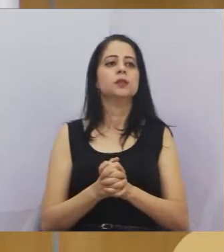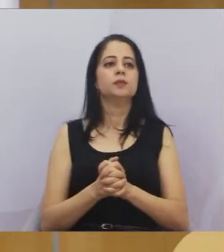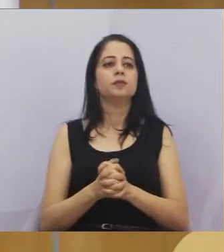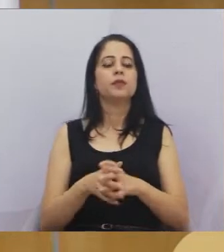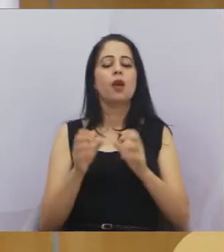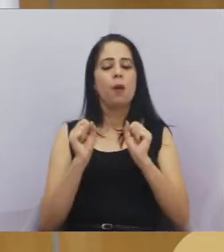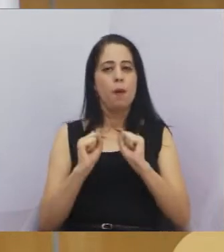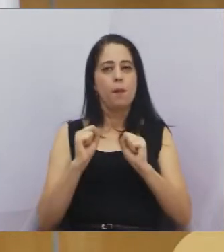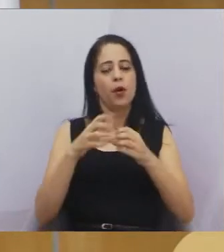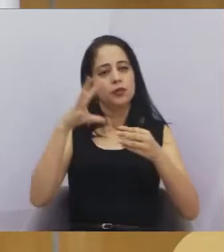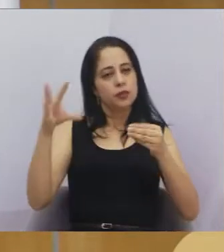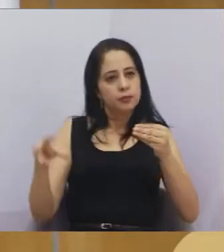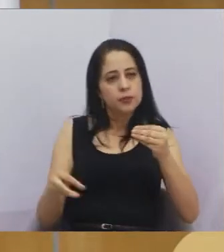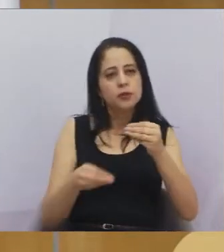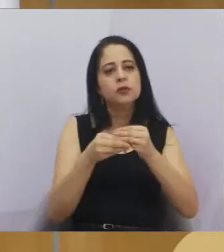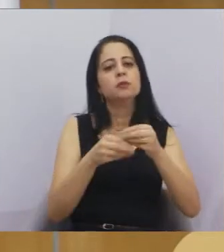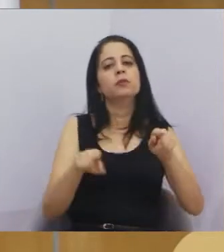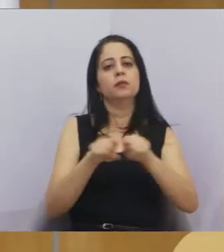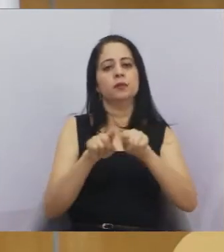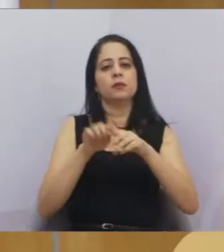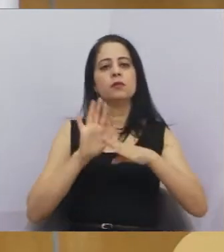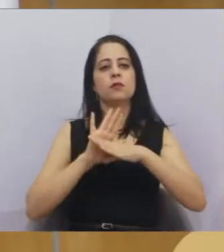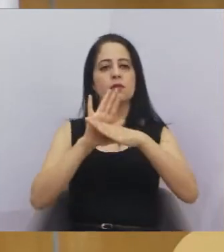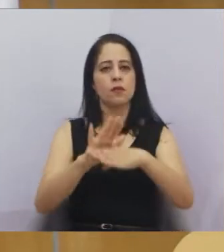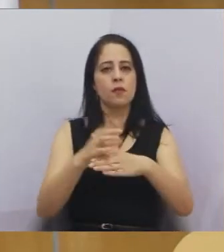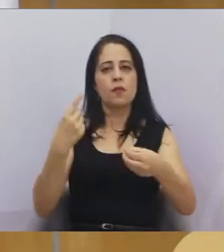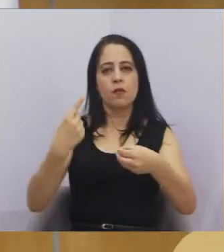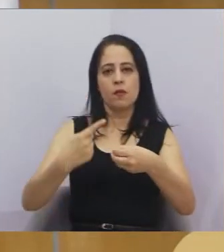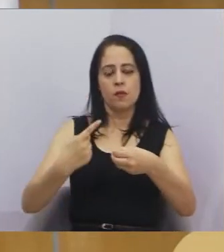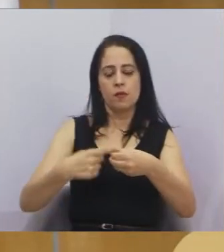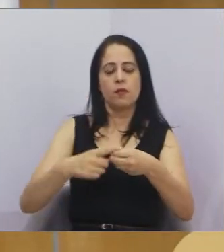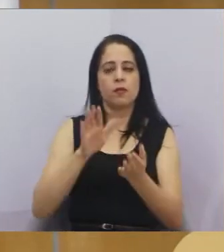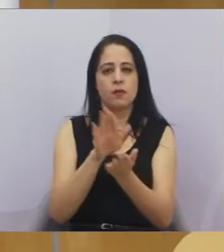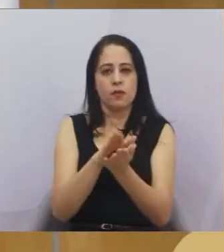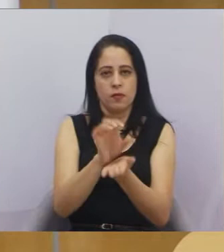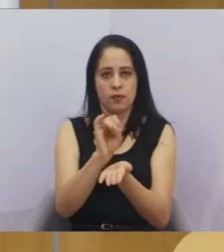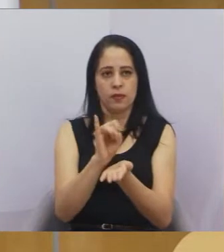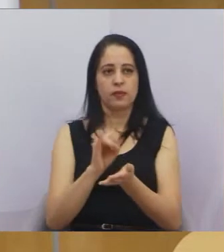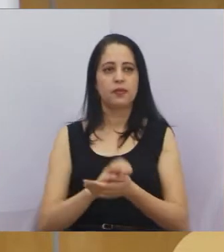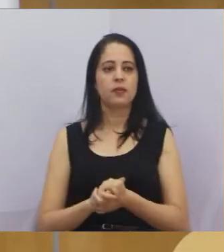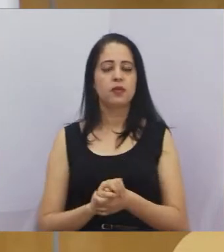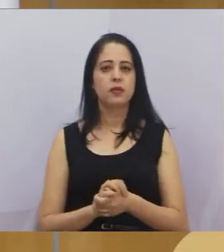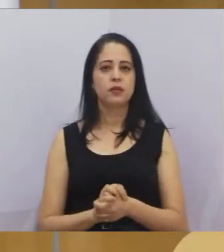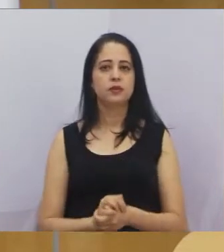poder agregar e ajudar muito a nossa cidade.